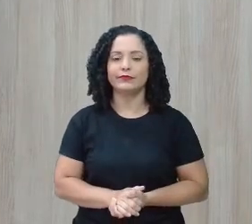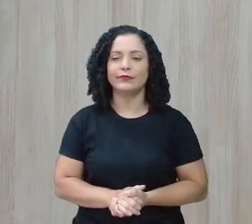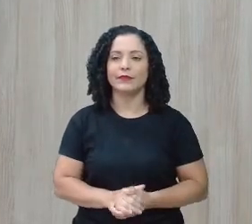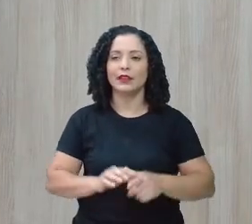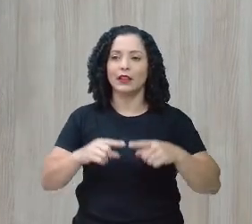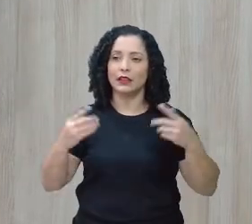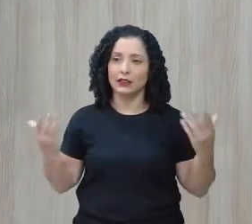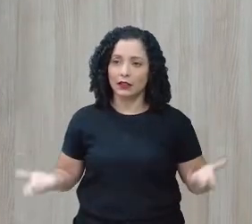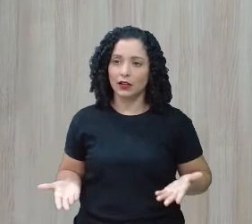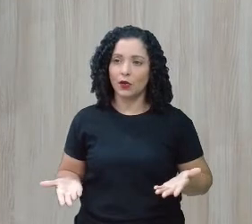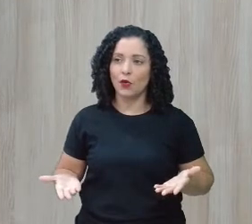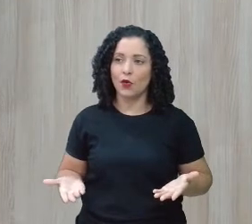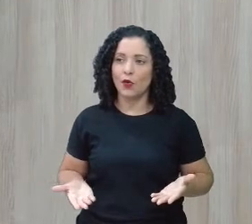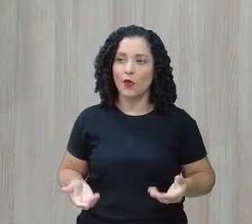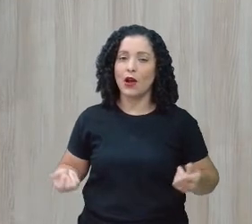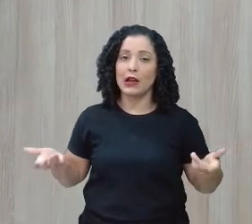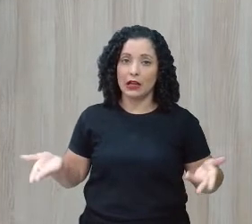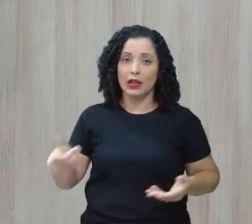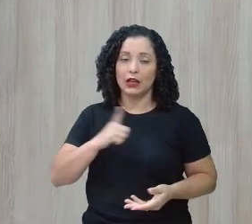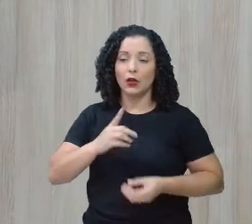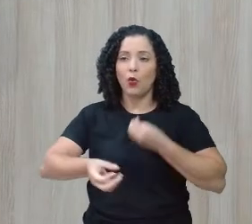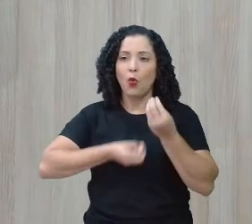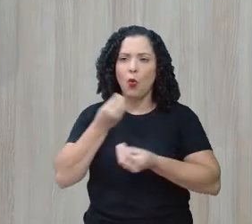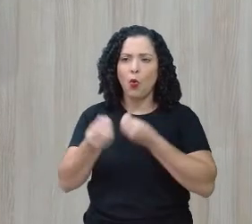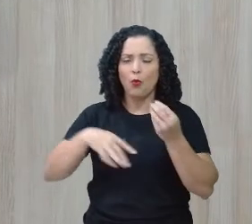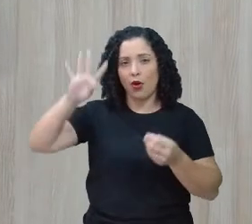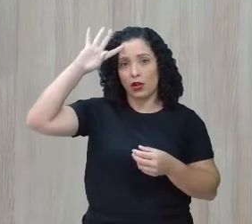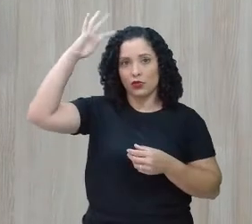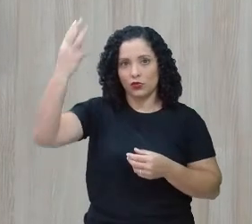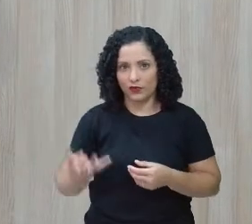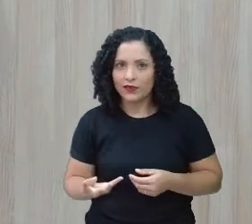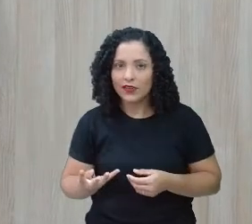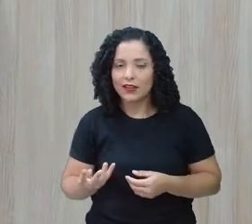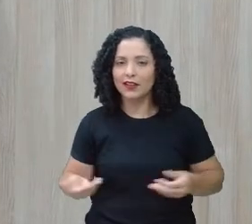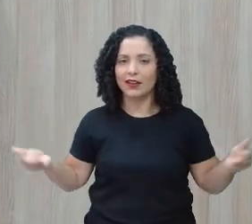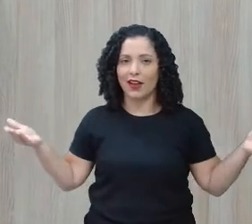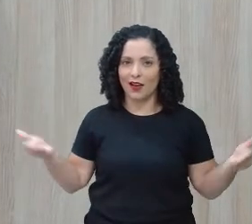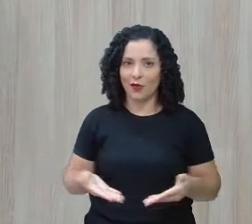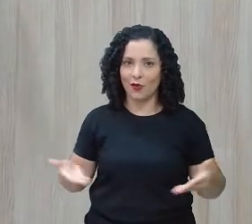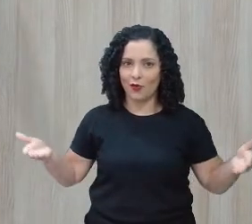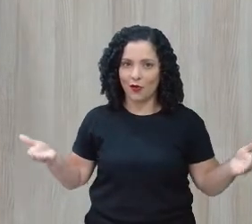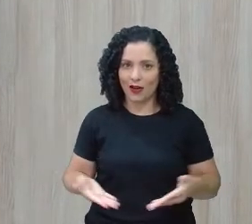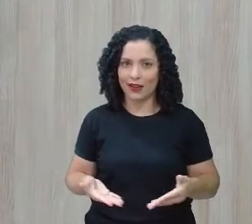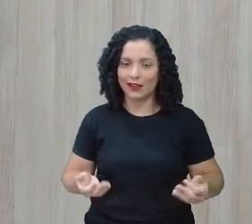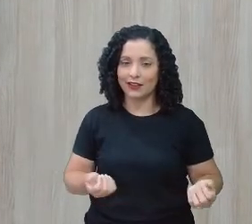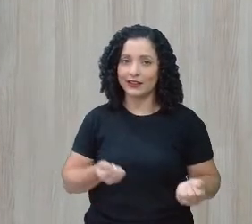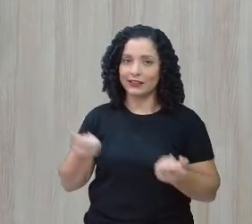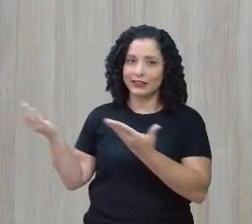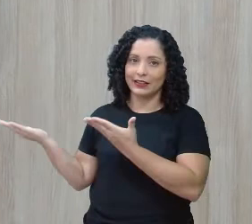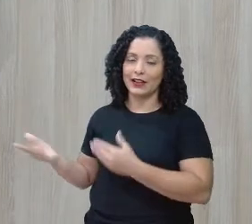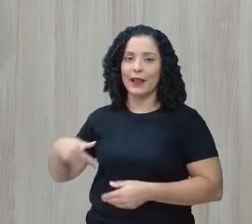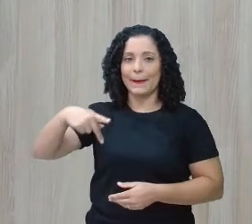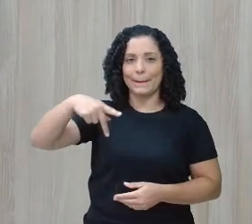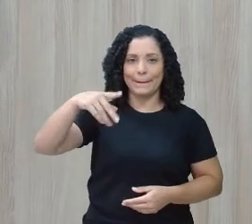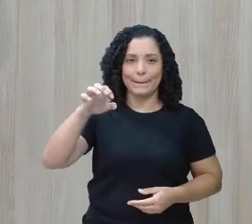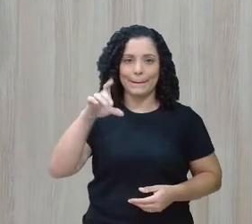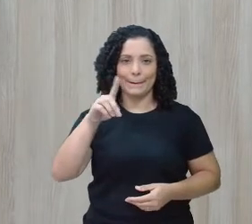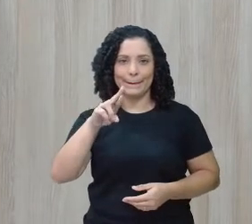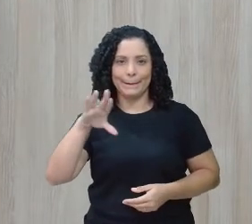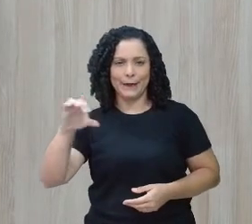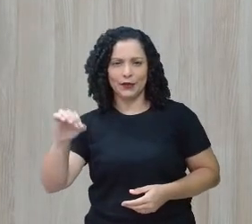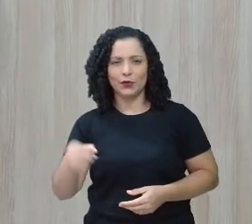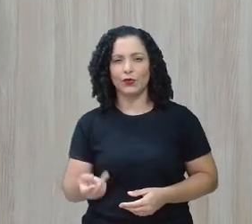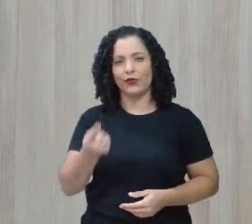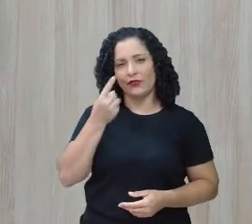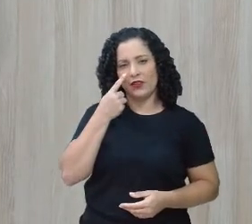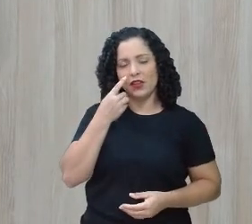questão da parte de resolver aí um sistema de equação, eu vou passar a palavra aqui para Pedro, que ele vai ver aí como é que está a